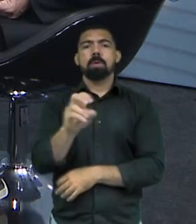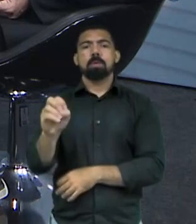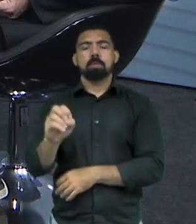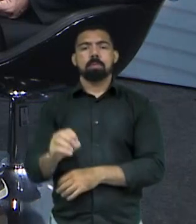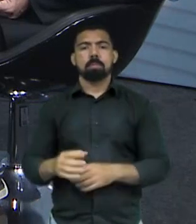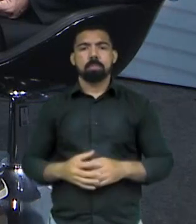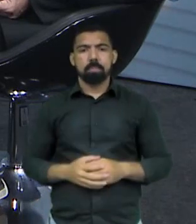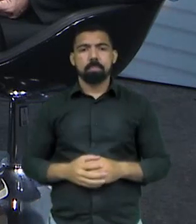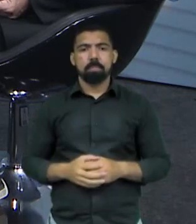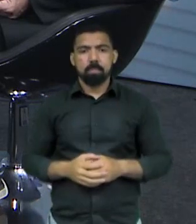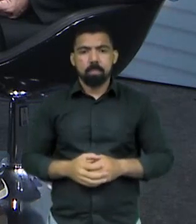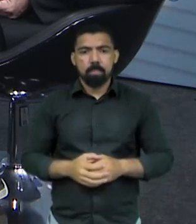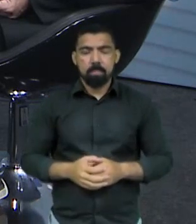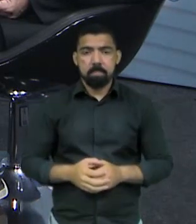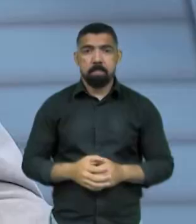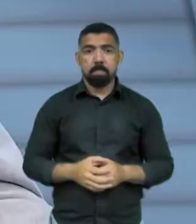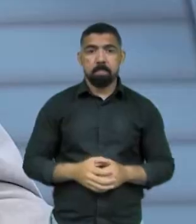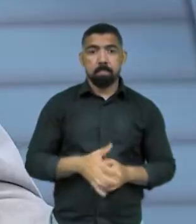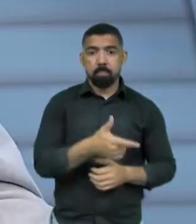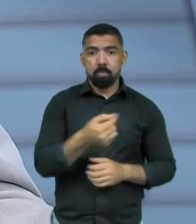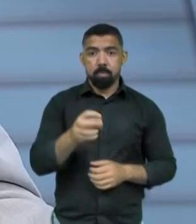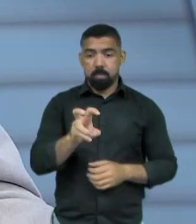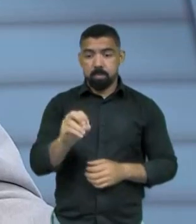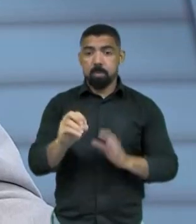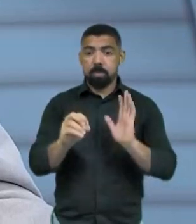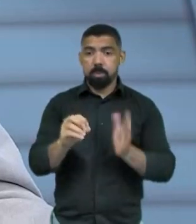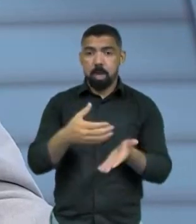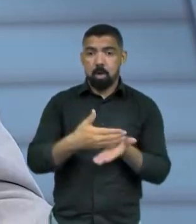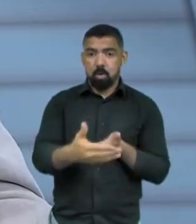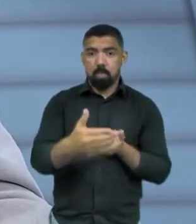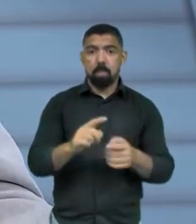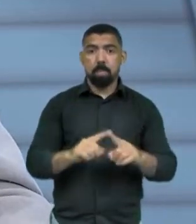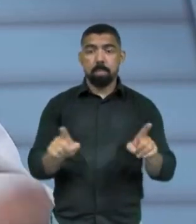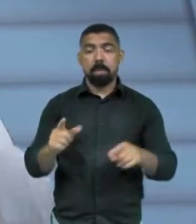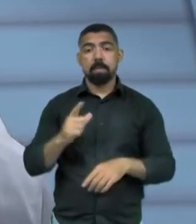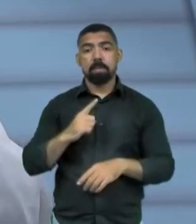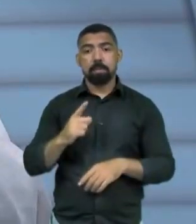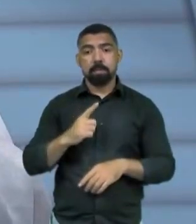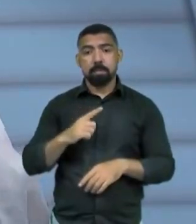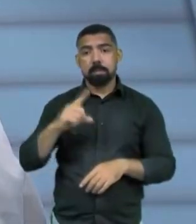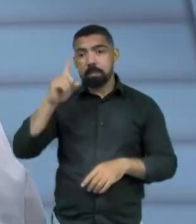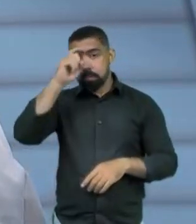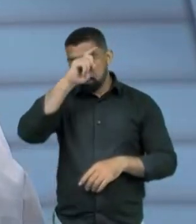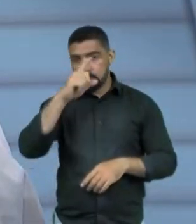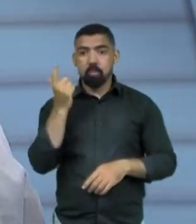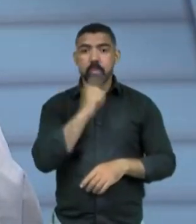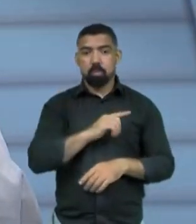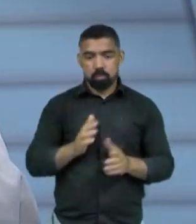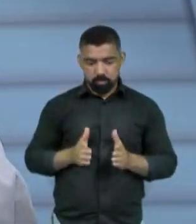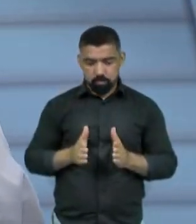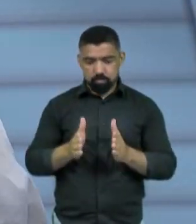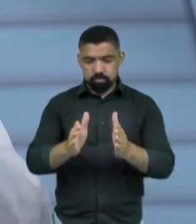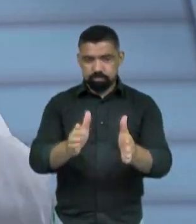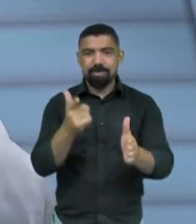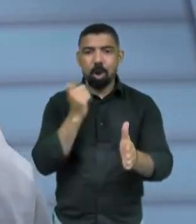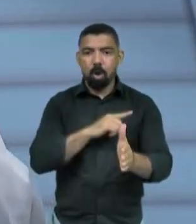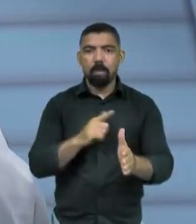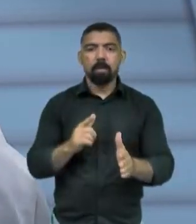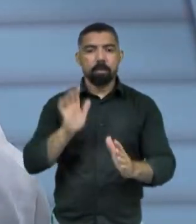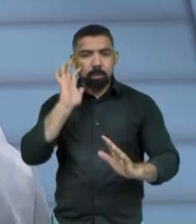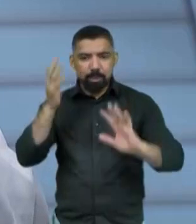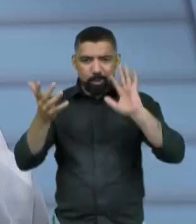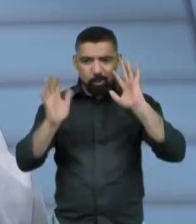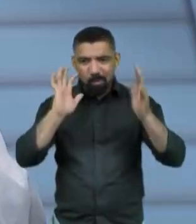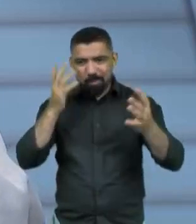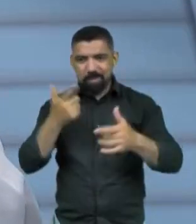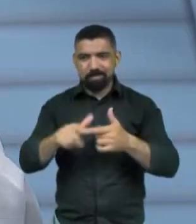Não, 2050 começou já. Agora, nós temos que ter desafios lá para poder construir esse caminho até lá. E aí a gestão para